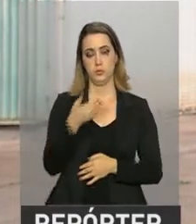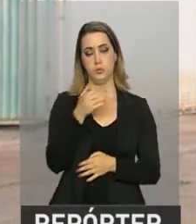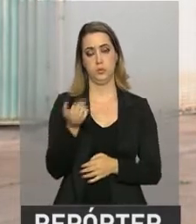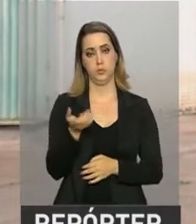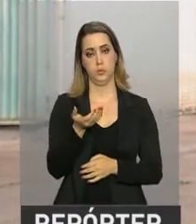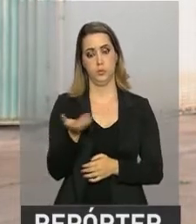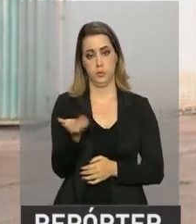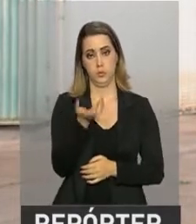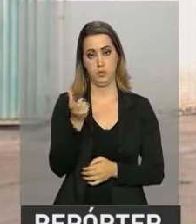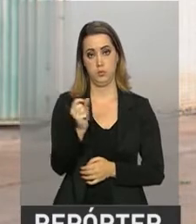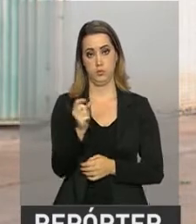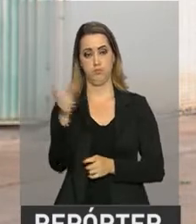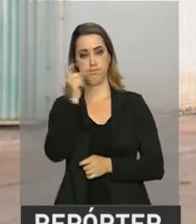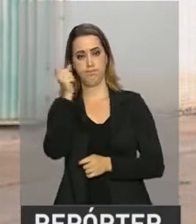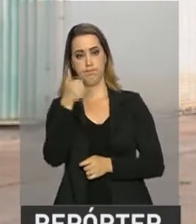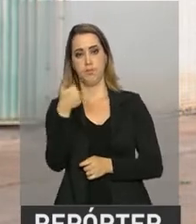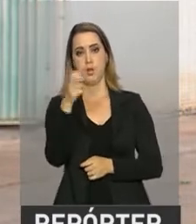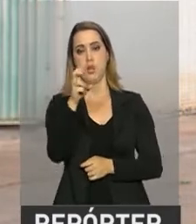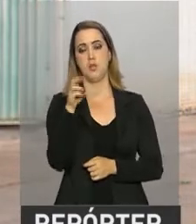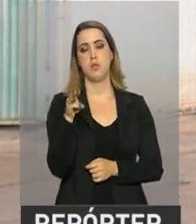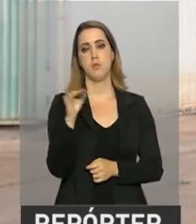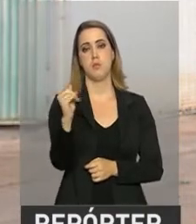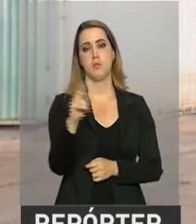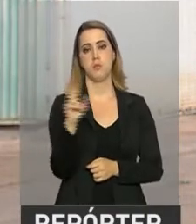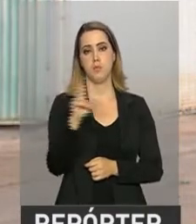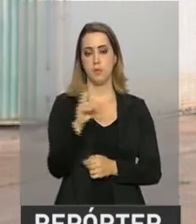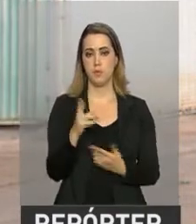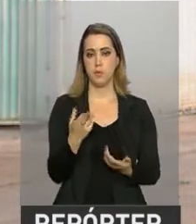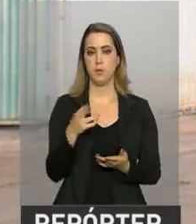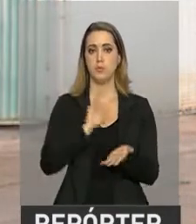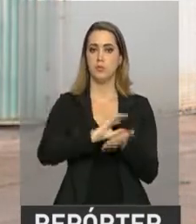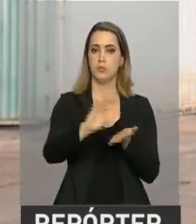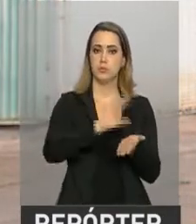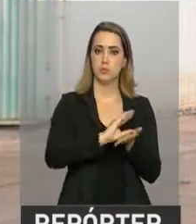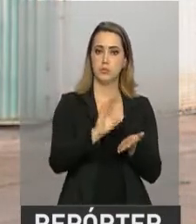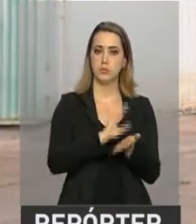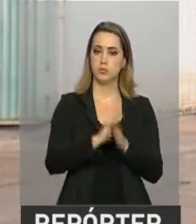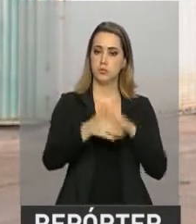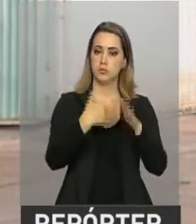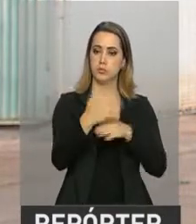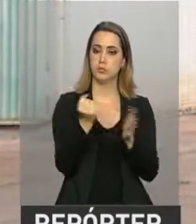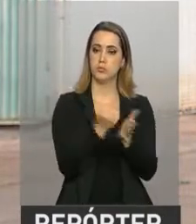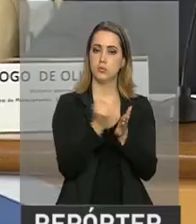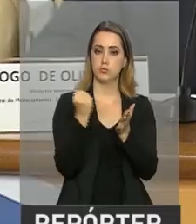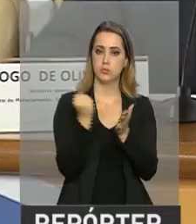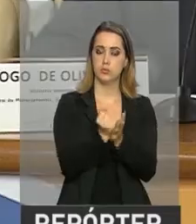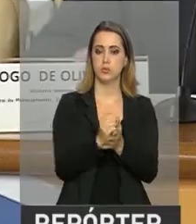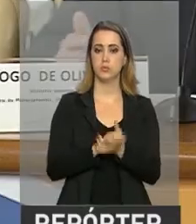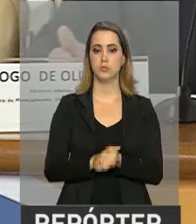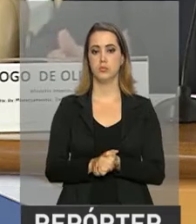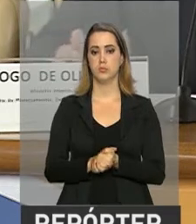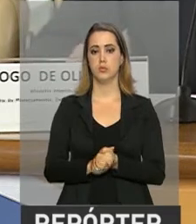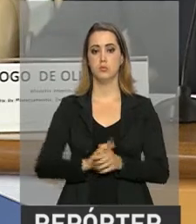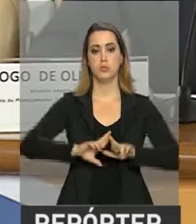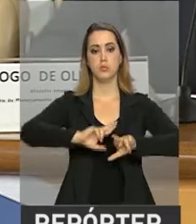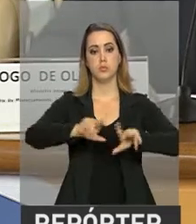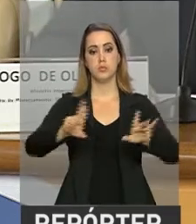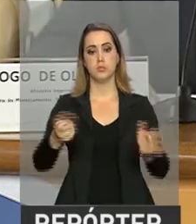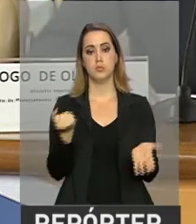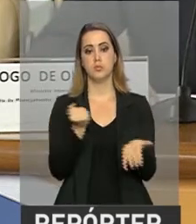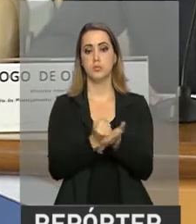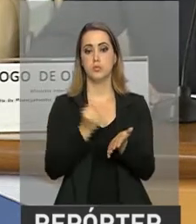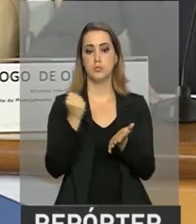atrair pelo menos 15 bilhões de reais em investimentos com a prorrogação dos contratos é a maior parte das manifestações